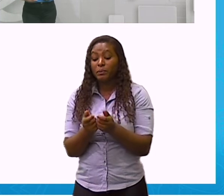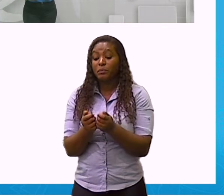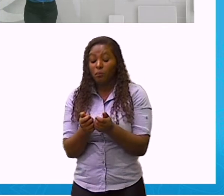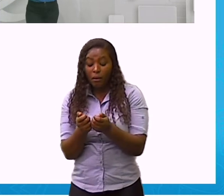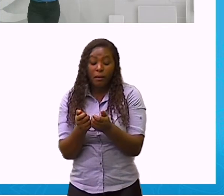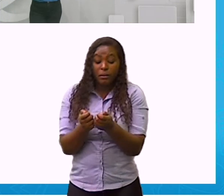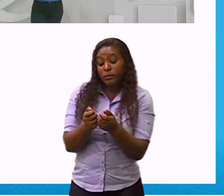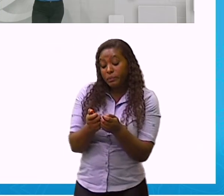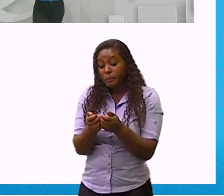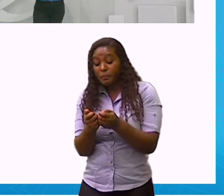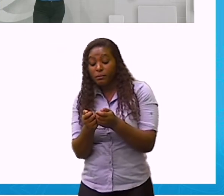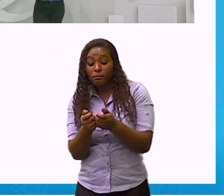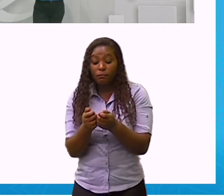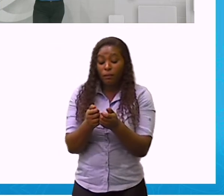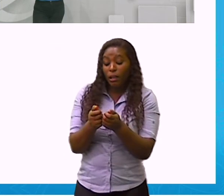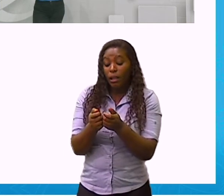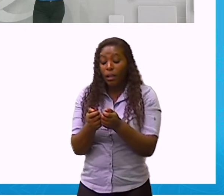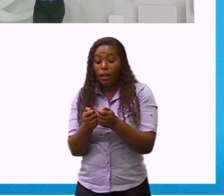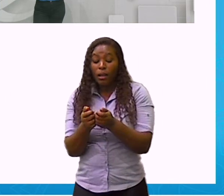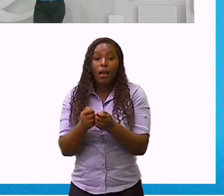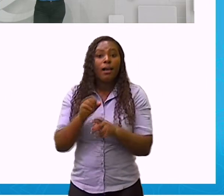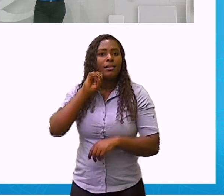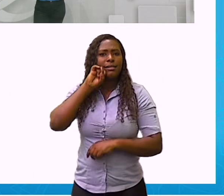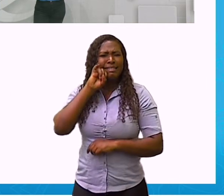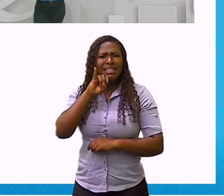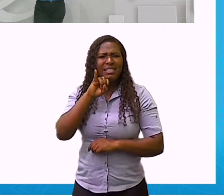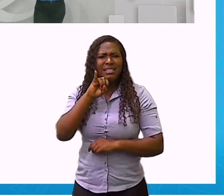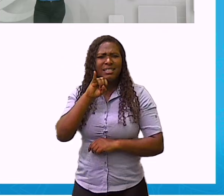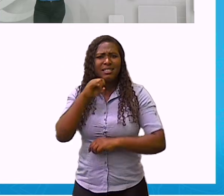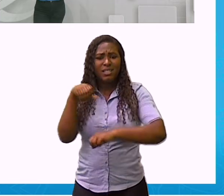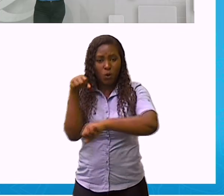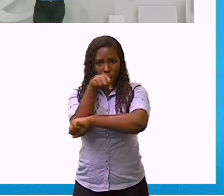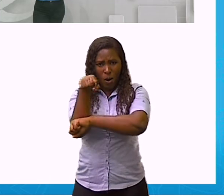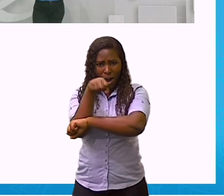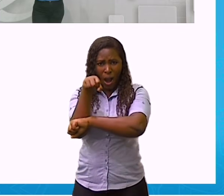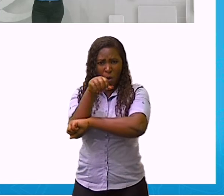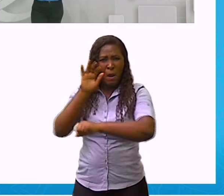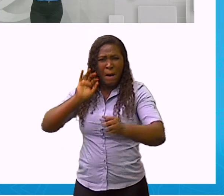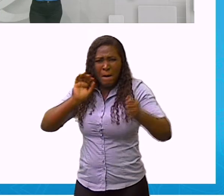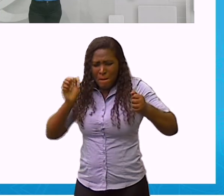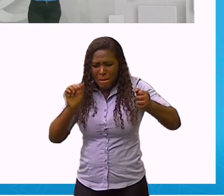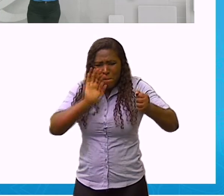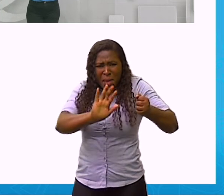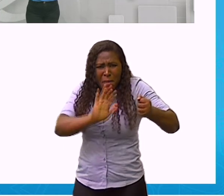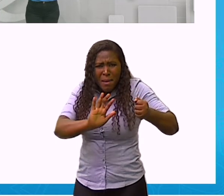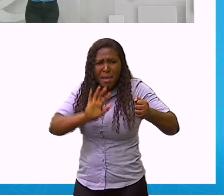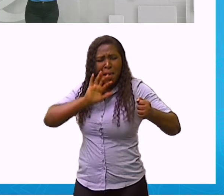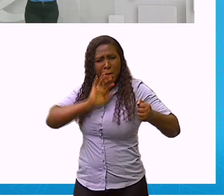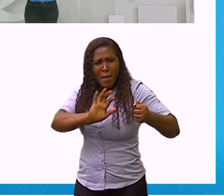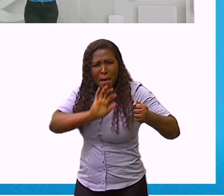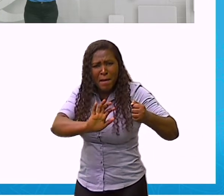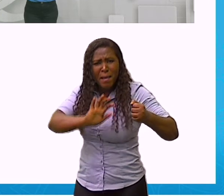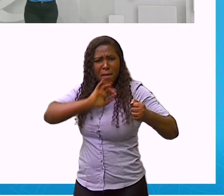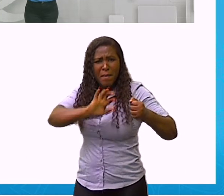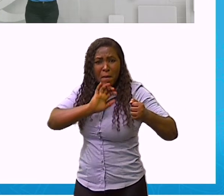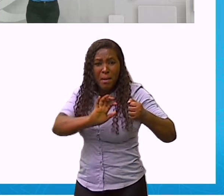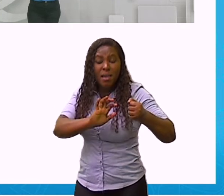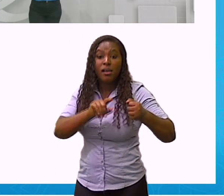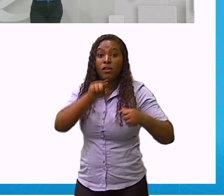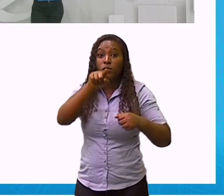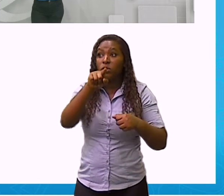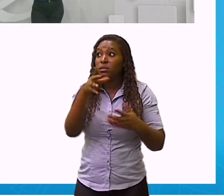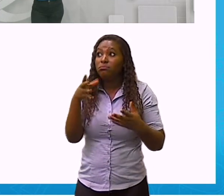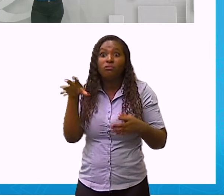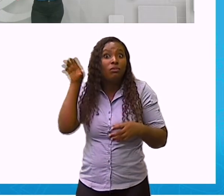rua, um carro buzina para você, como você vai ouvir? Você não consegue ouvir porque você está de fone de ouvido. E ali